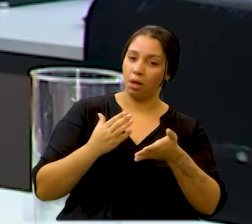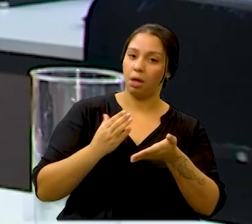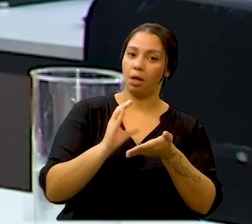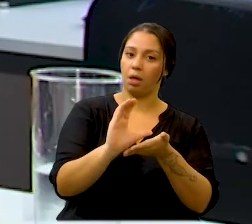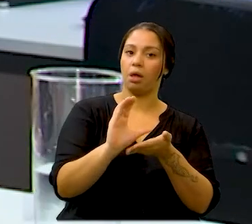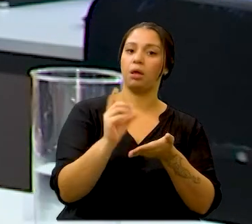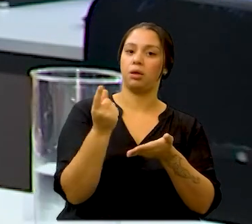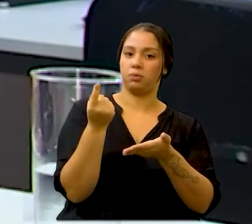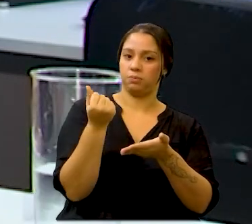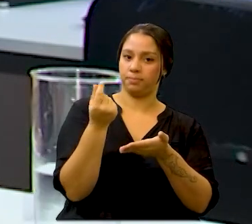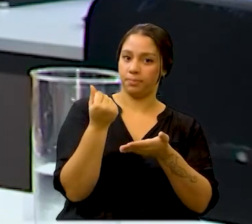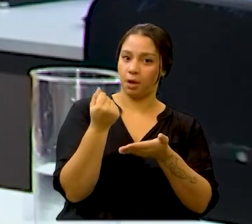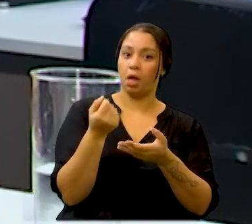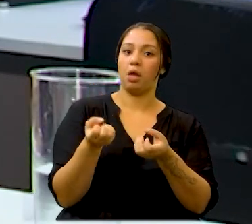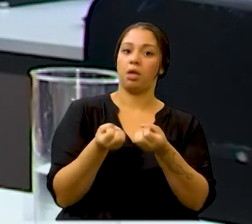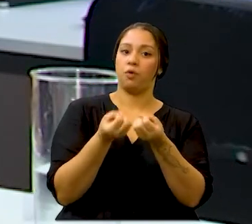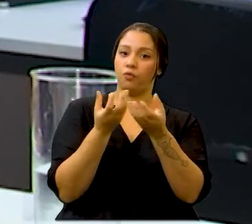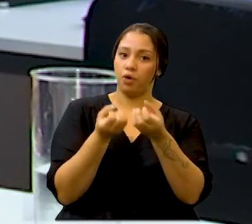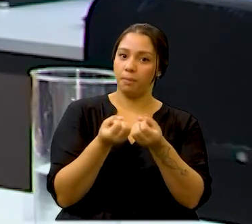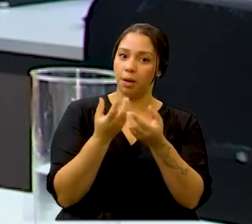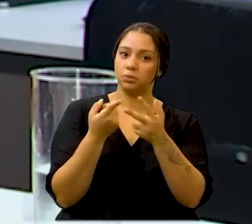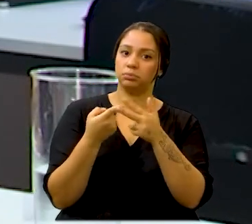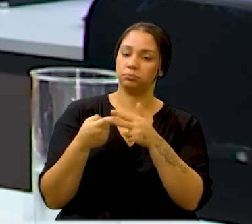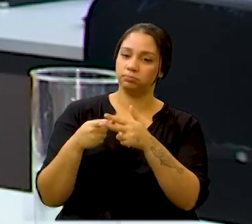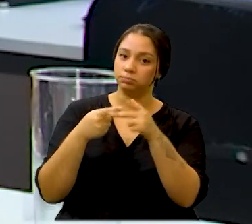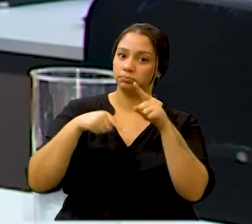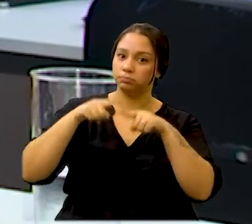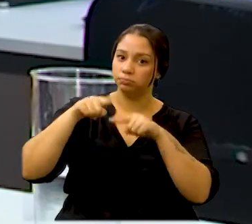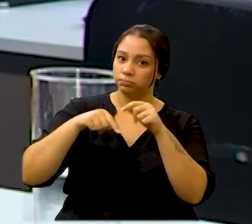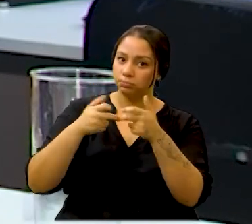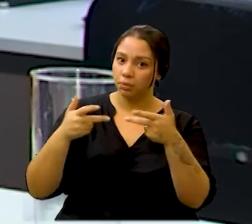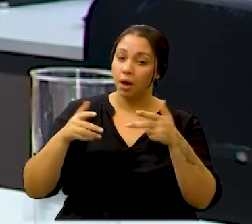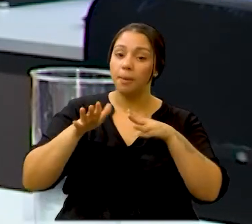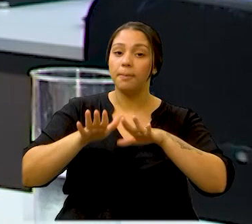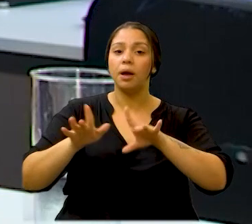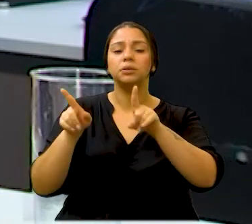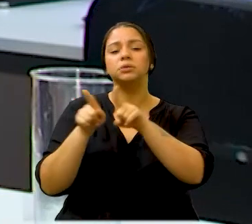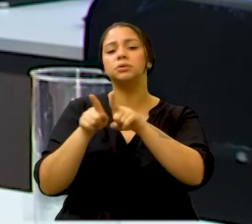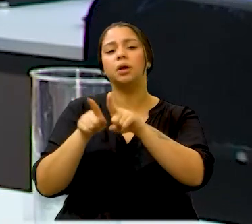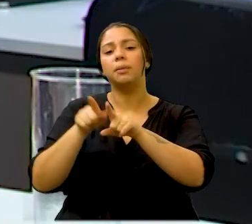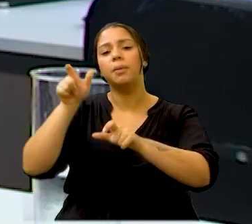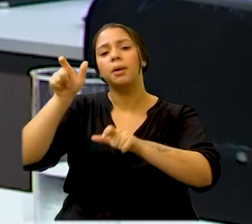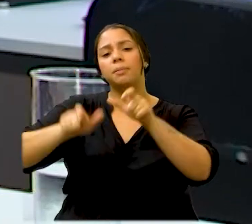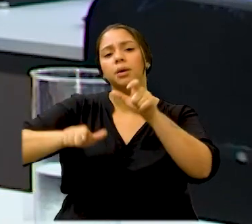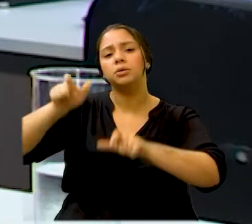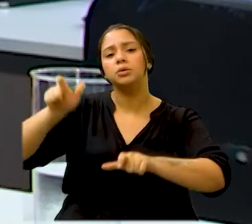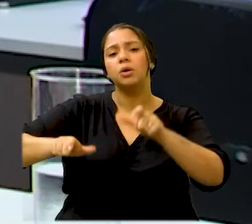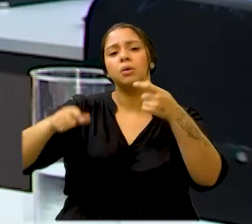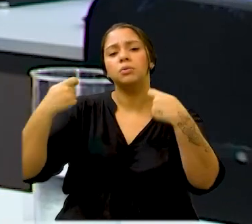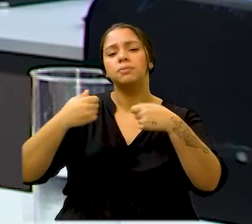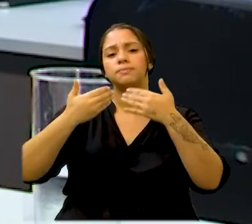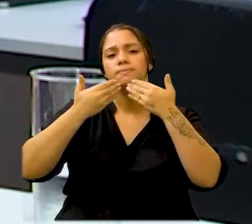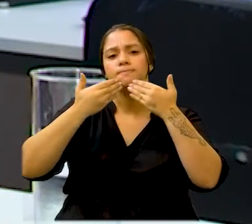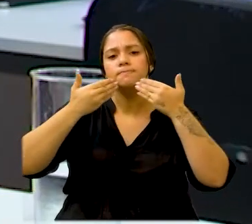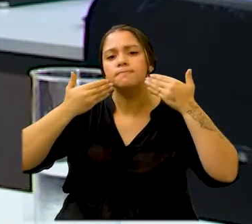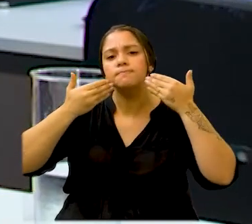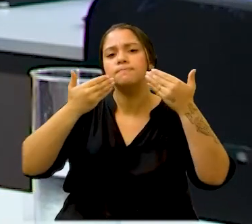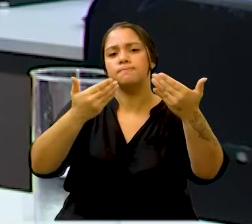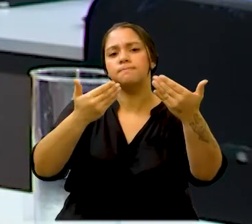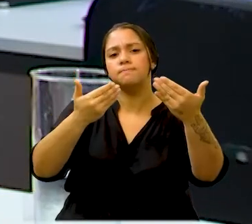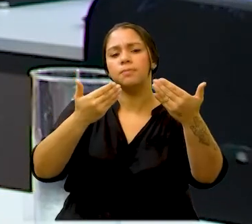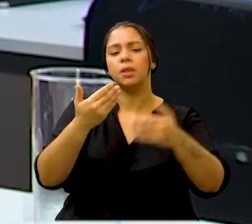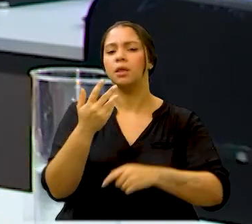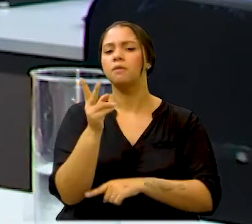demanda orçamento, investimento, em formação e em recursos, mas a gente também precisa que as pessoas